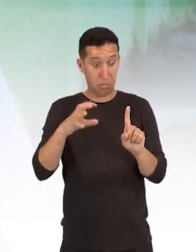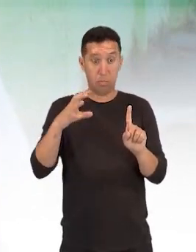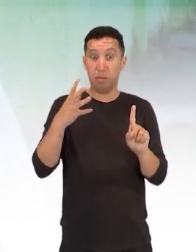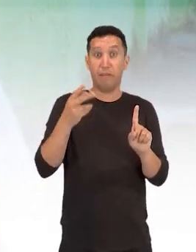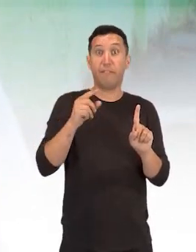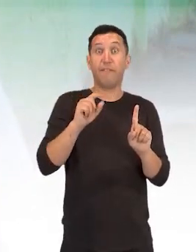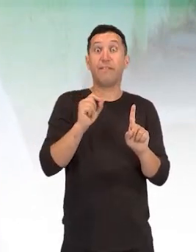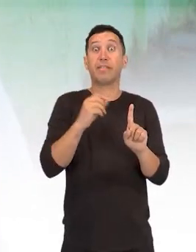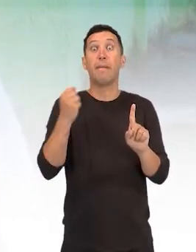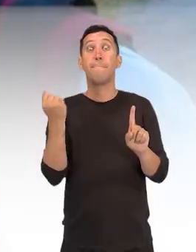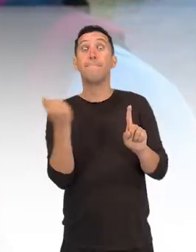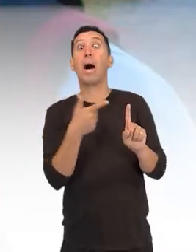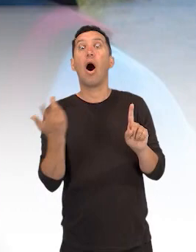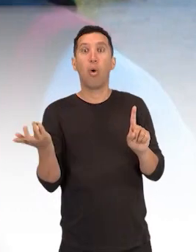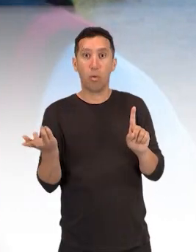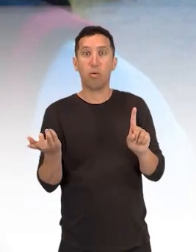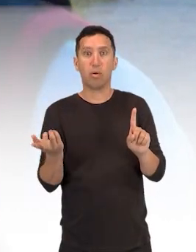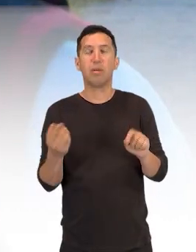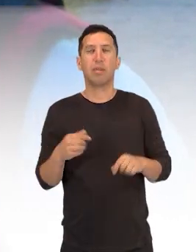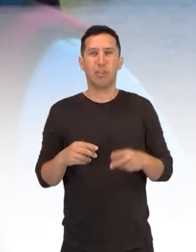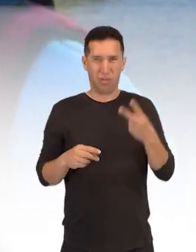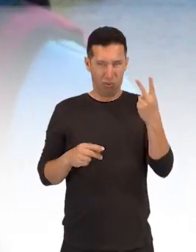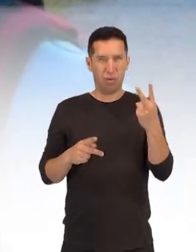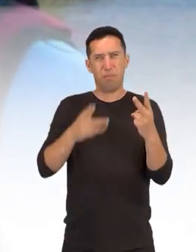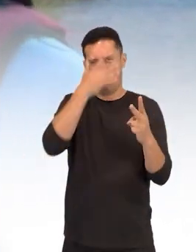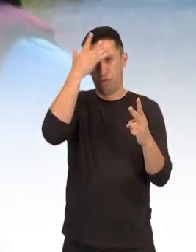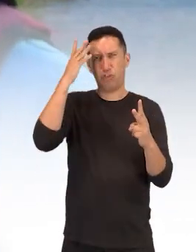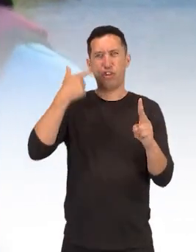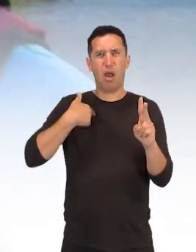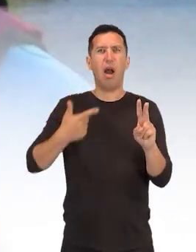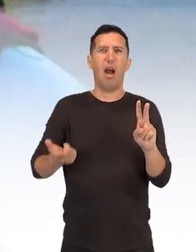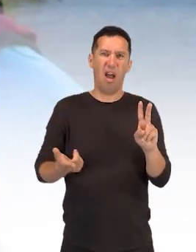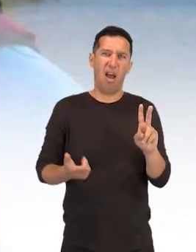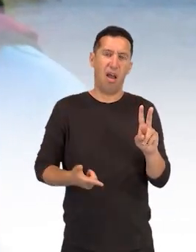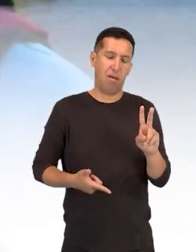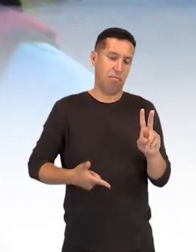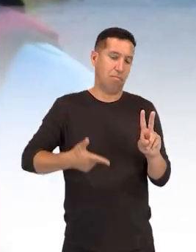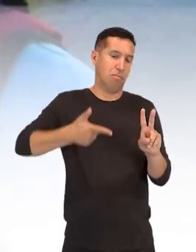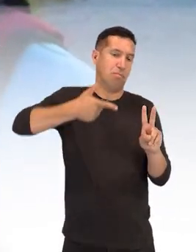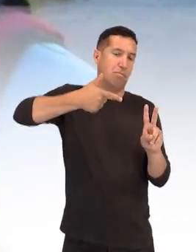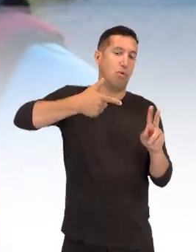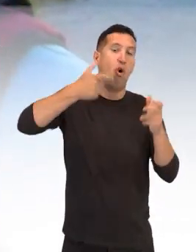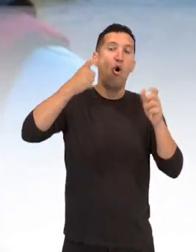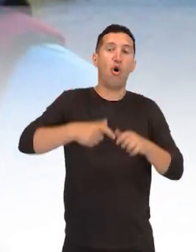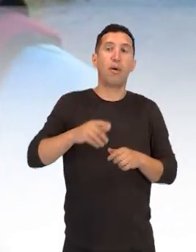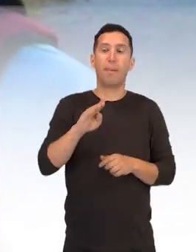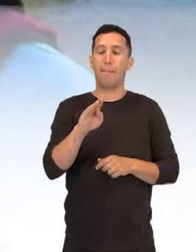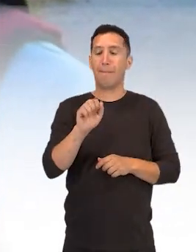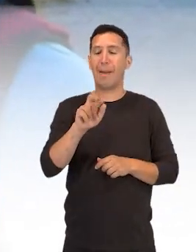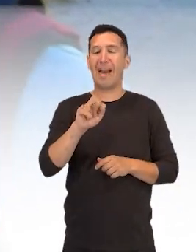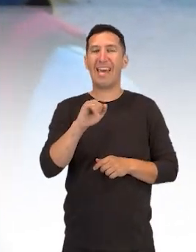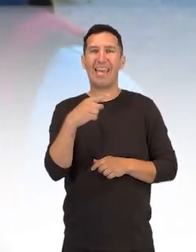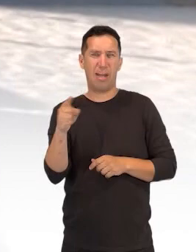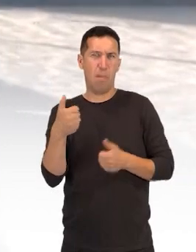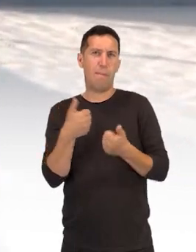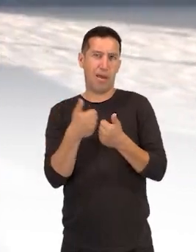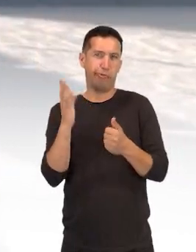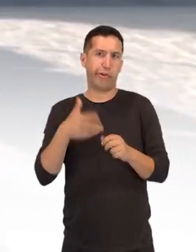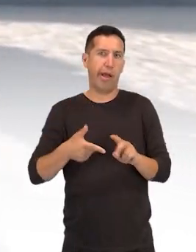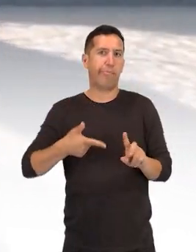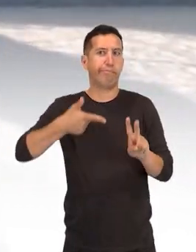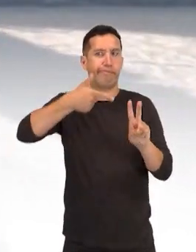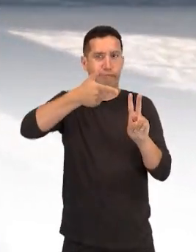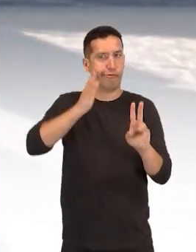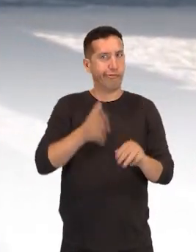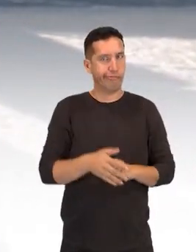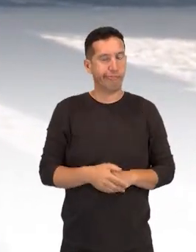alguém, sabe? Teve 2 colegas meus que foi assaltado já, lá na entrada do Barreirão mesmo. E na volta